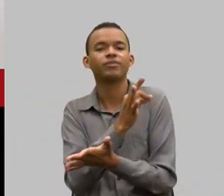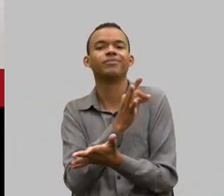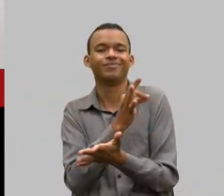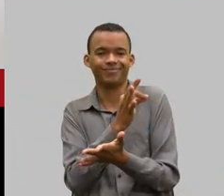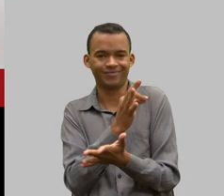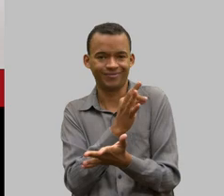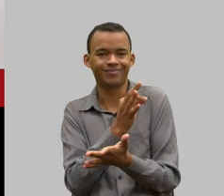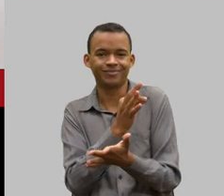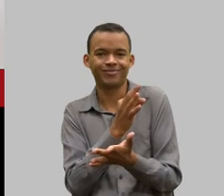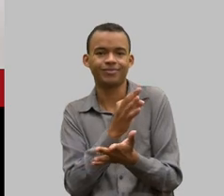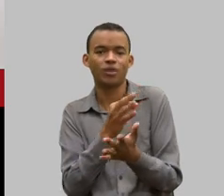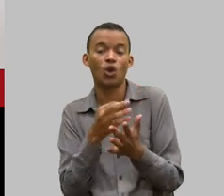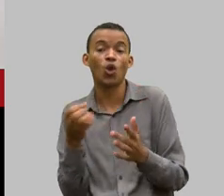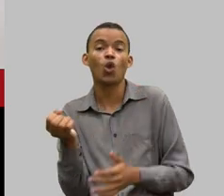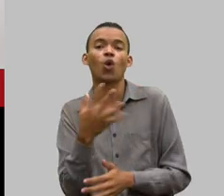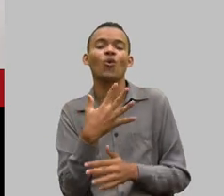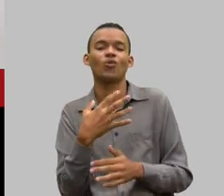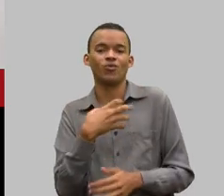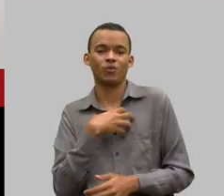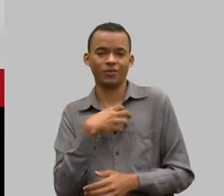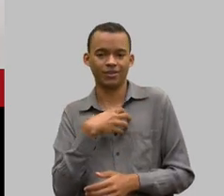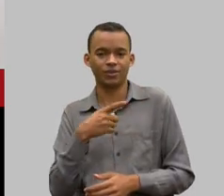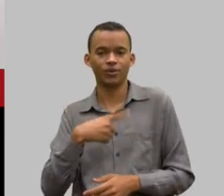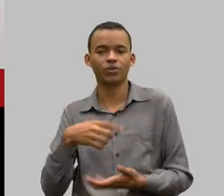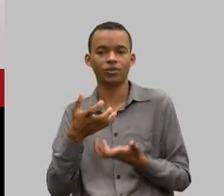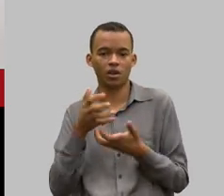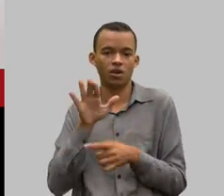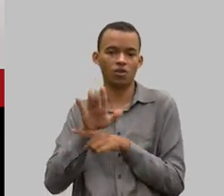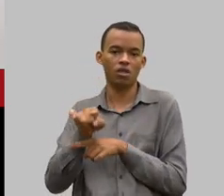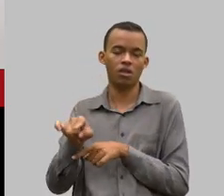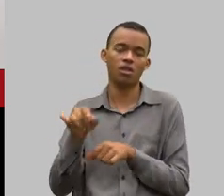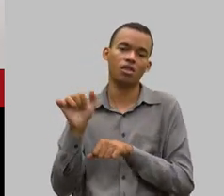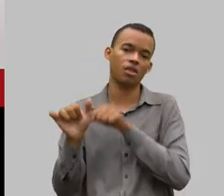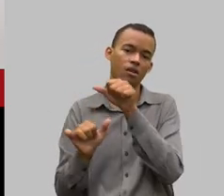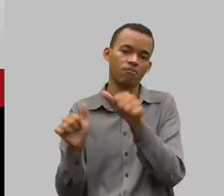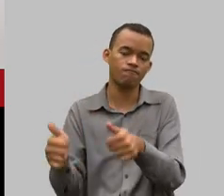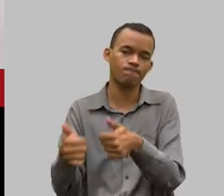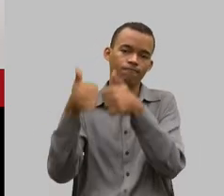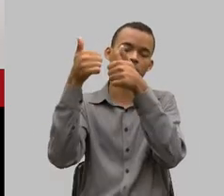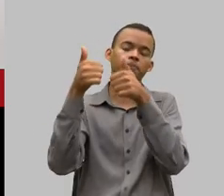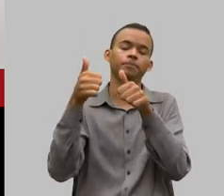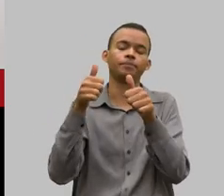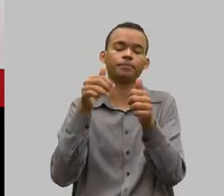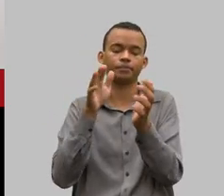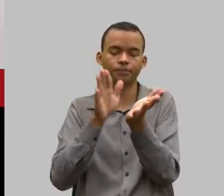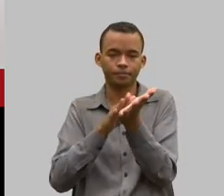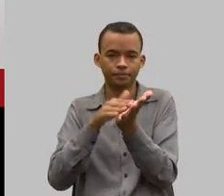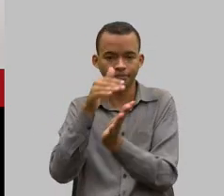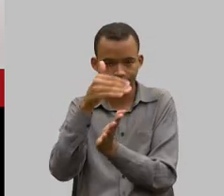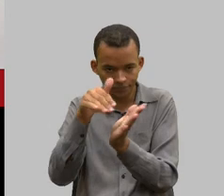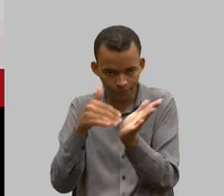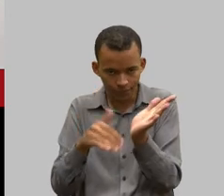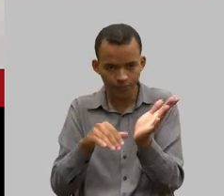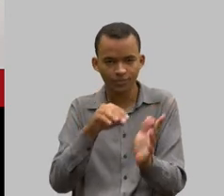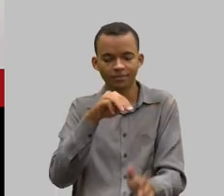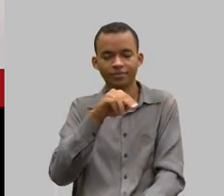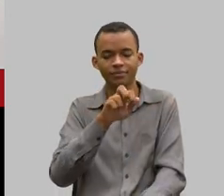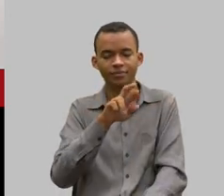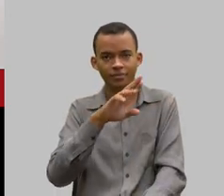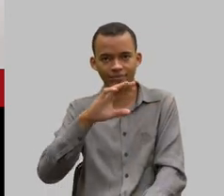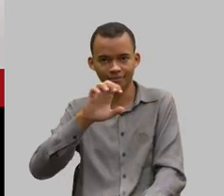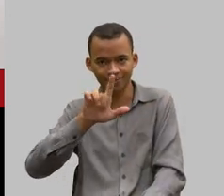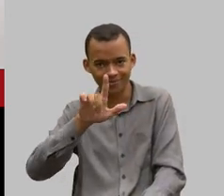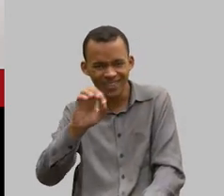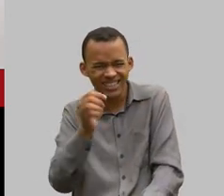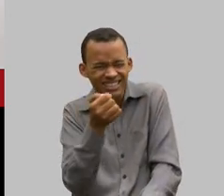ipseng então parabenizar a secretaria do Senhor dizer ao ao secretário Marcelo aro eh eu quase o chamo de Deputado